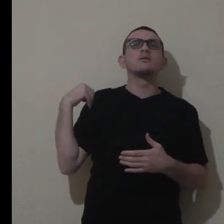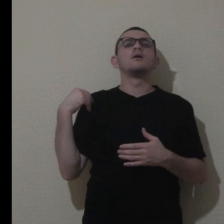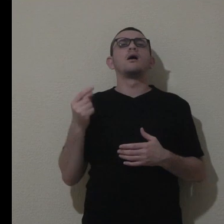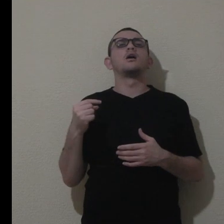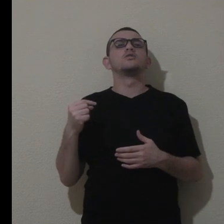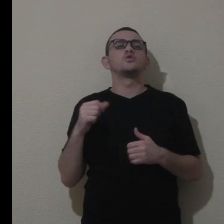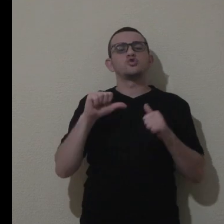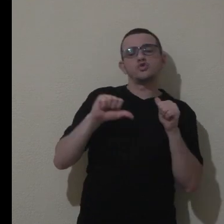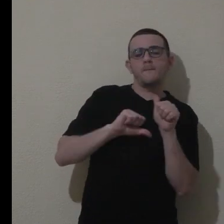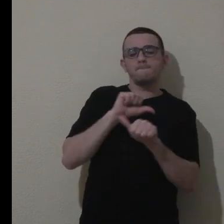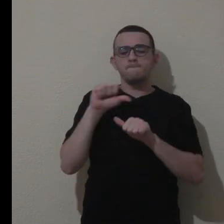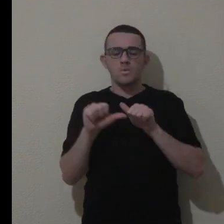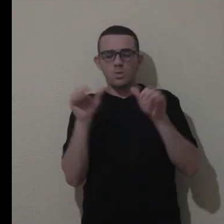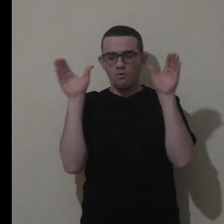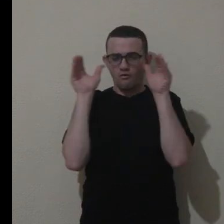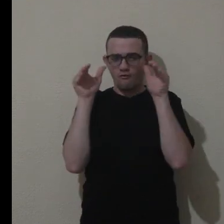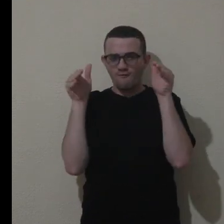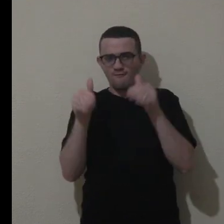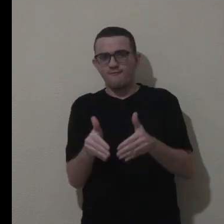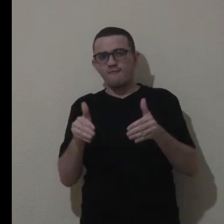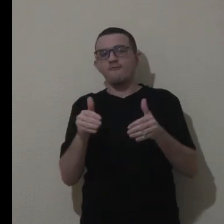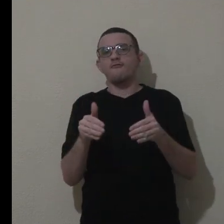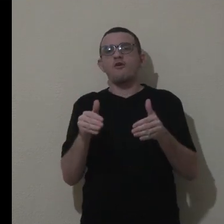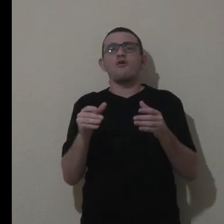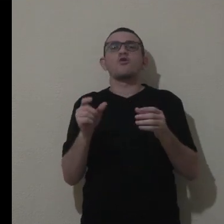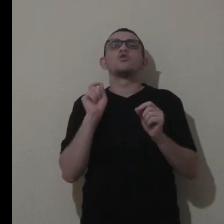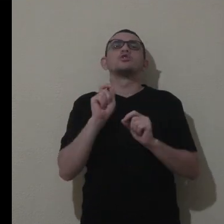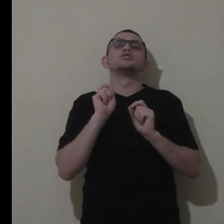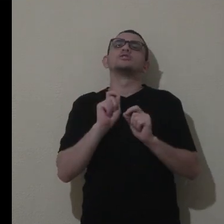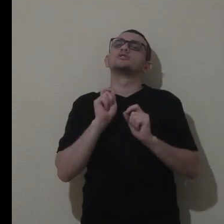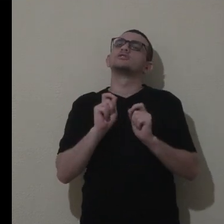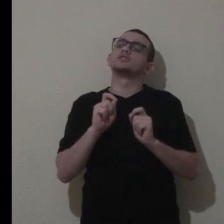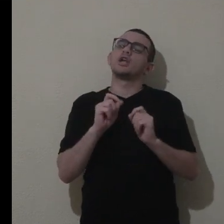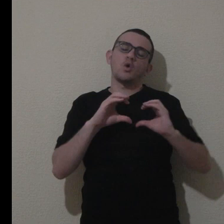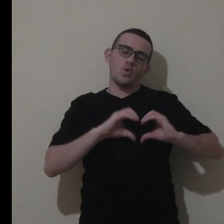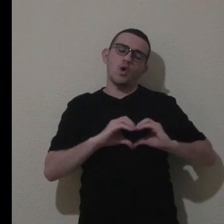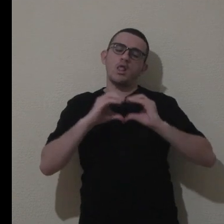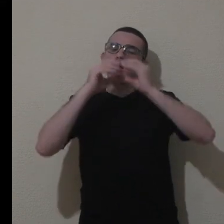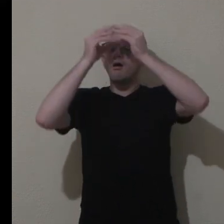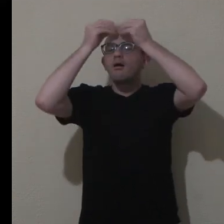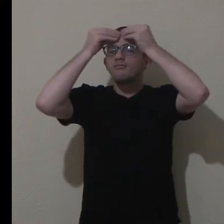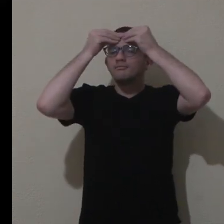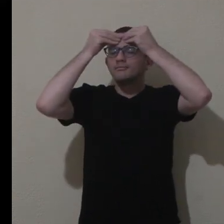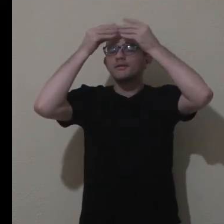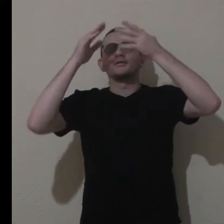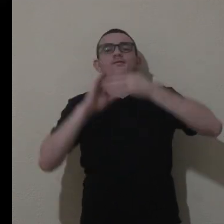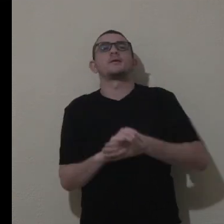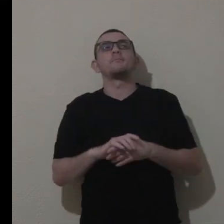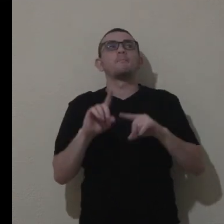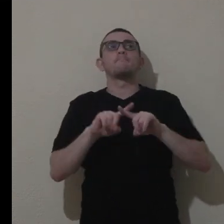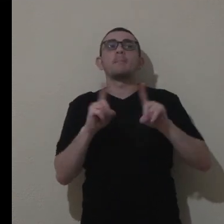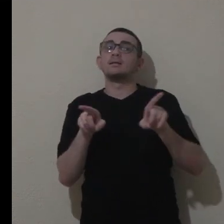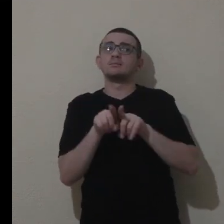a gente mudou o nosso foco, digamos, atencional, de que a gente aprendia decoração. Mas isso